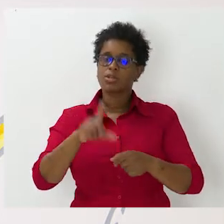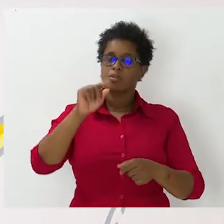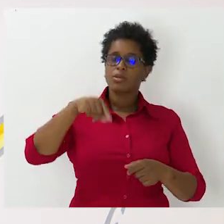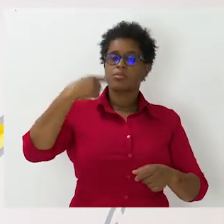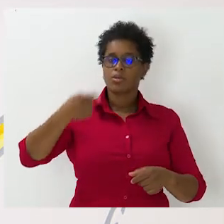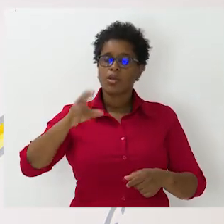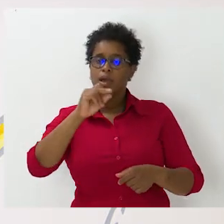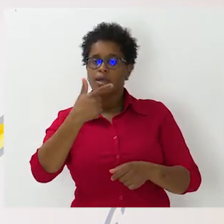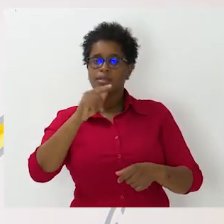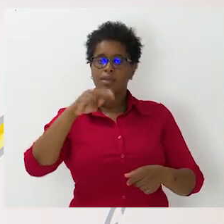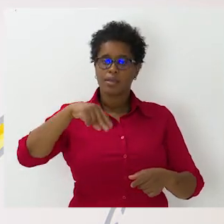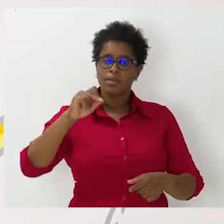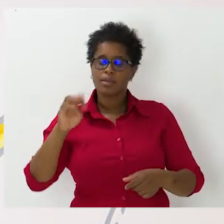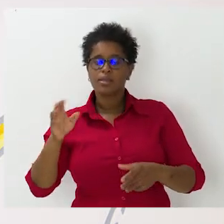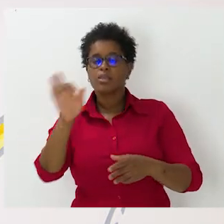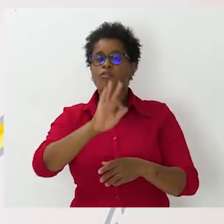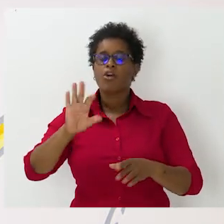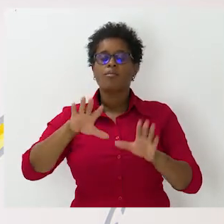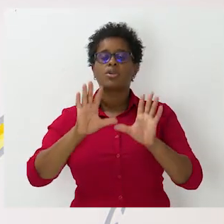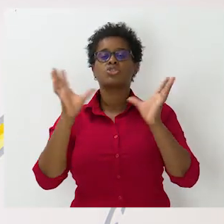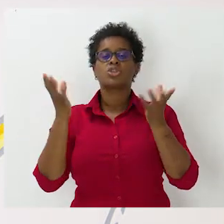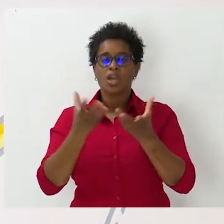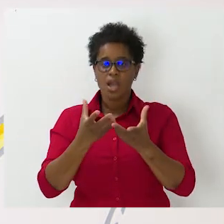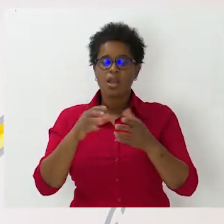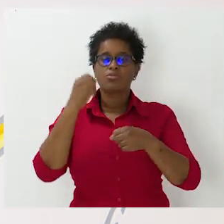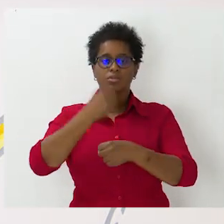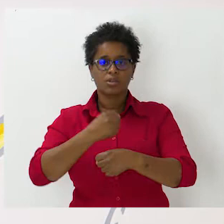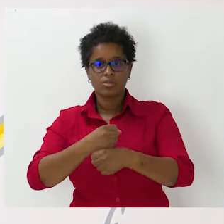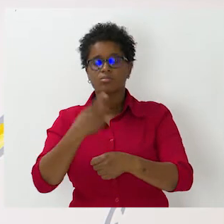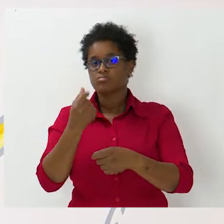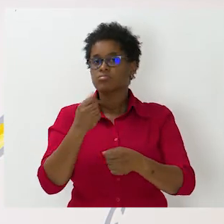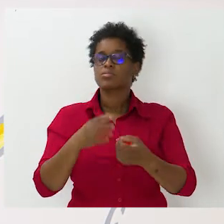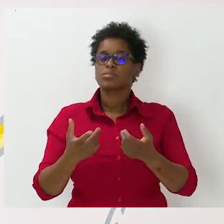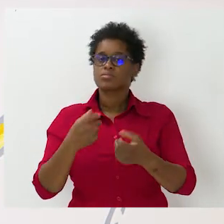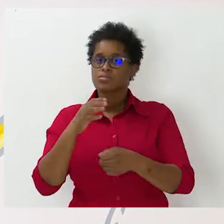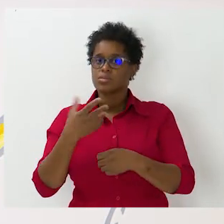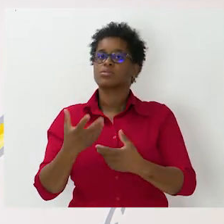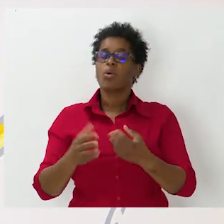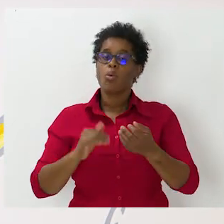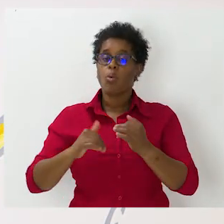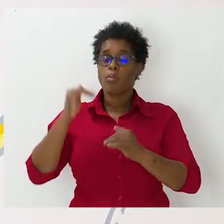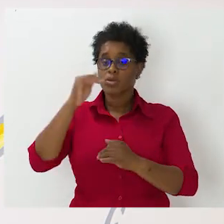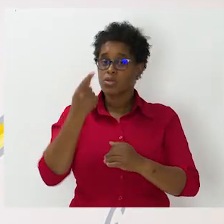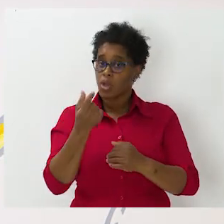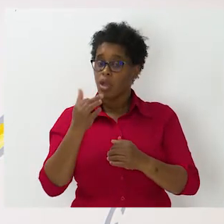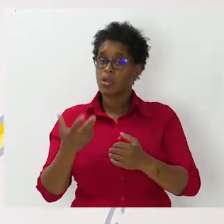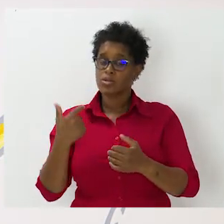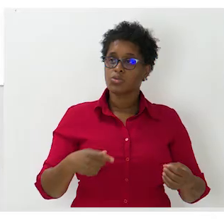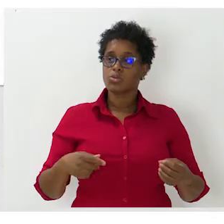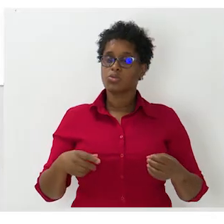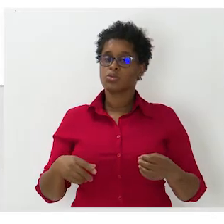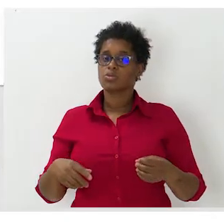com Atenas de maneira geral. A produção de riqueza está com os